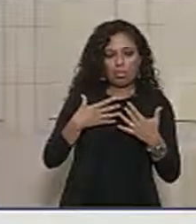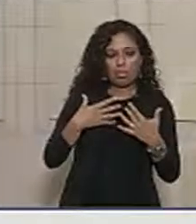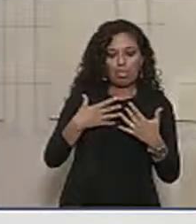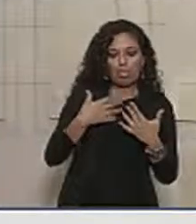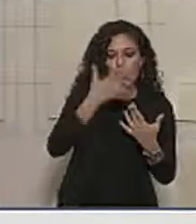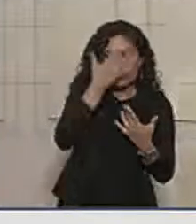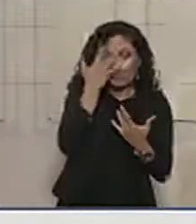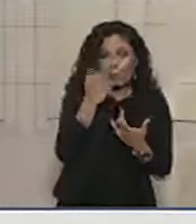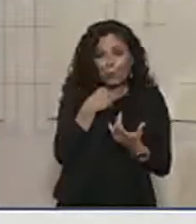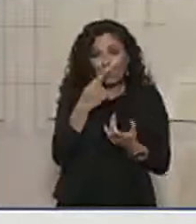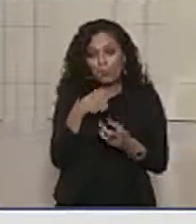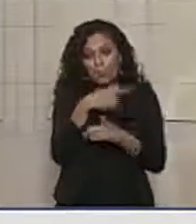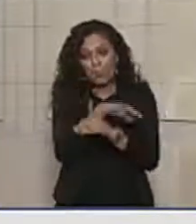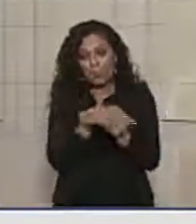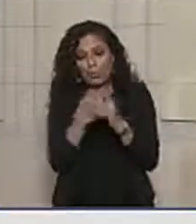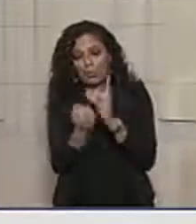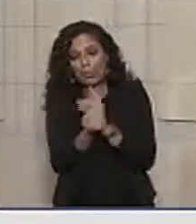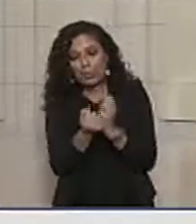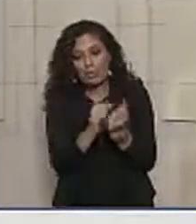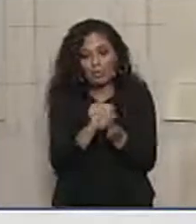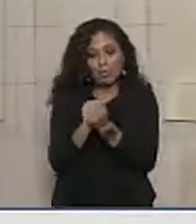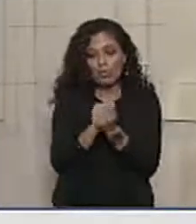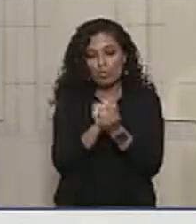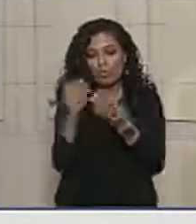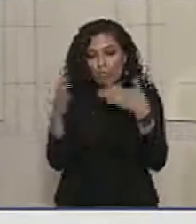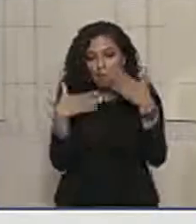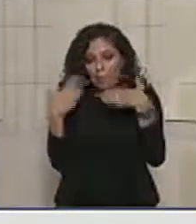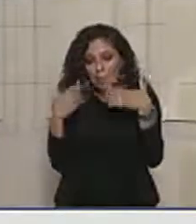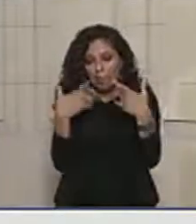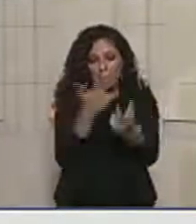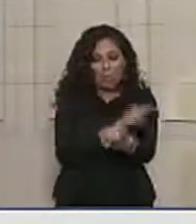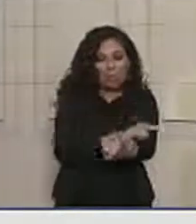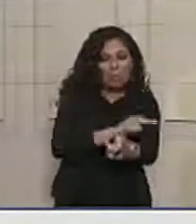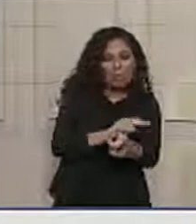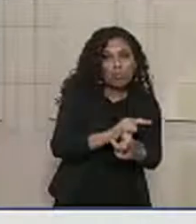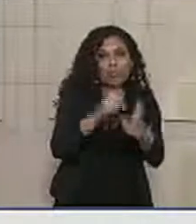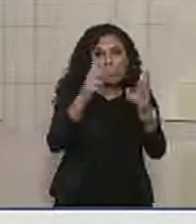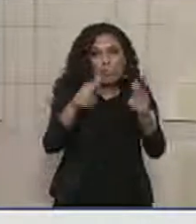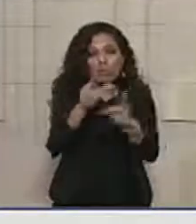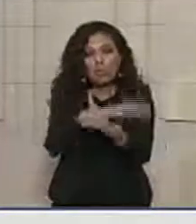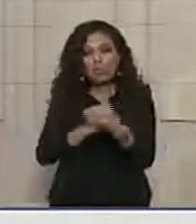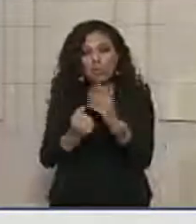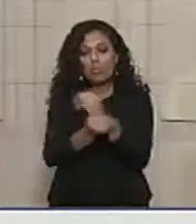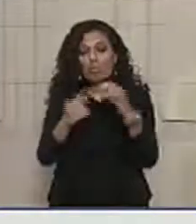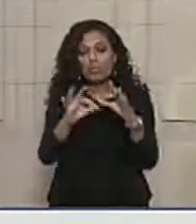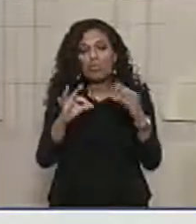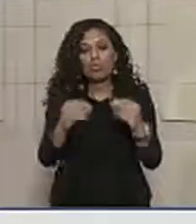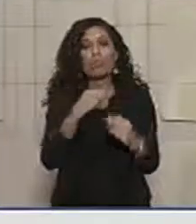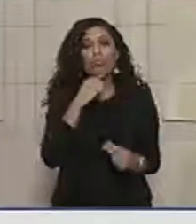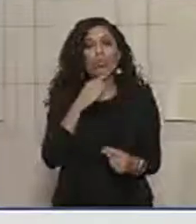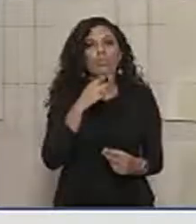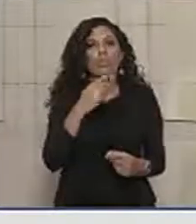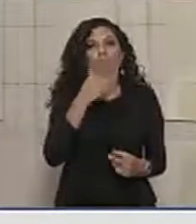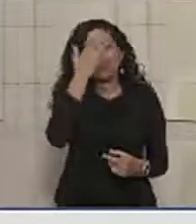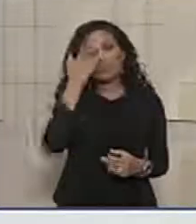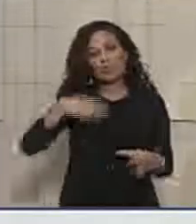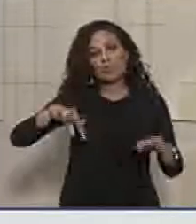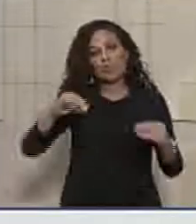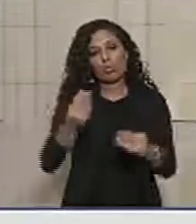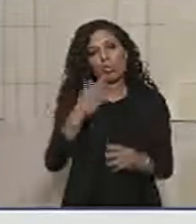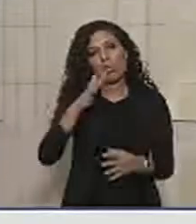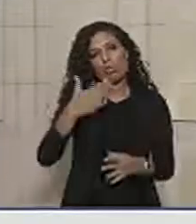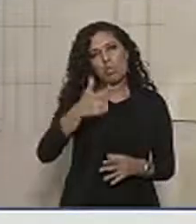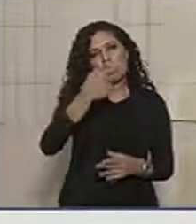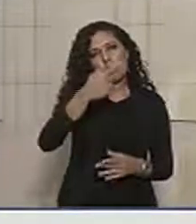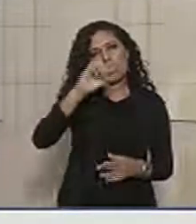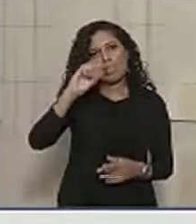social, comunicação verbal e não verbal e comportamento restrito e repetitivo. Em todo o mundo, cerca de